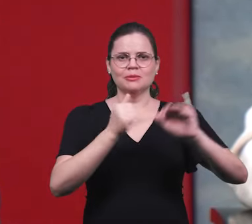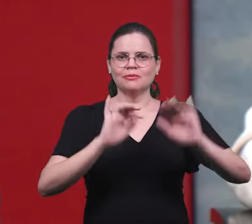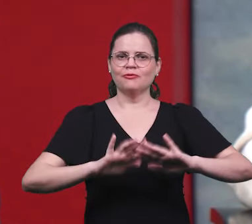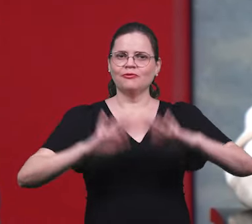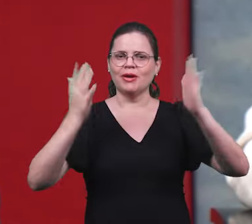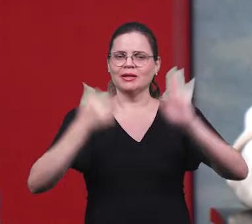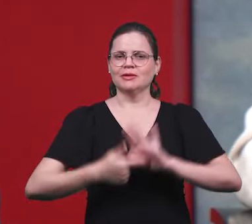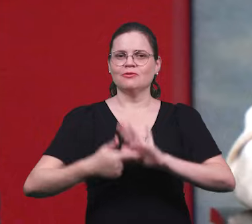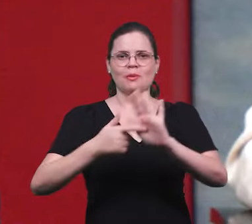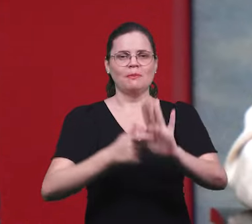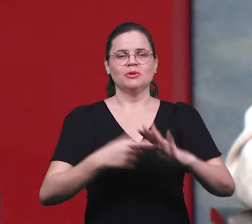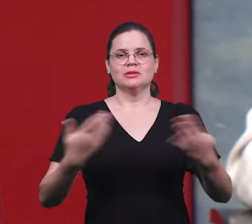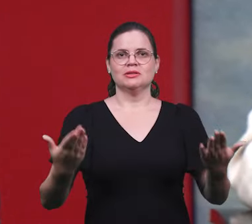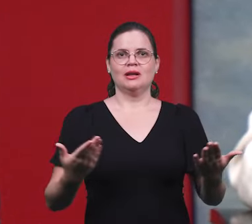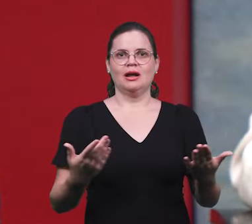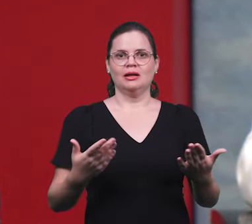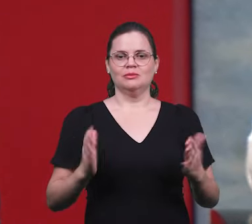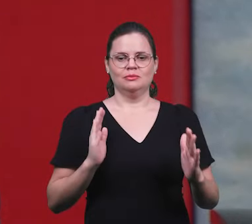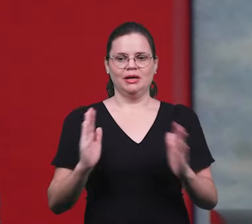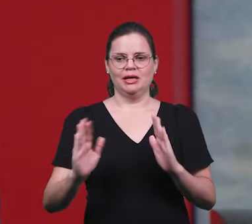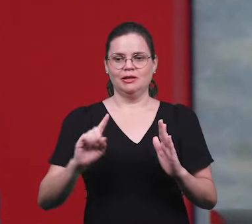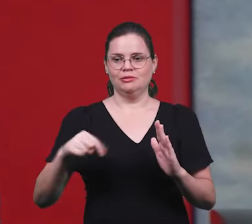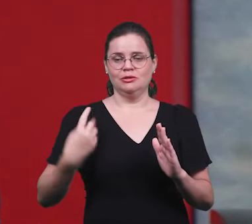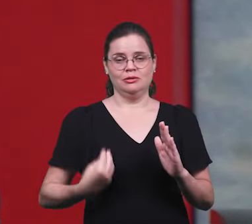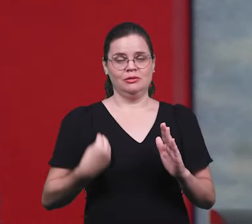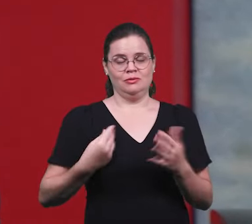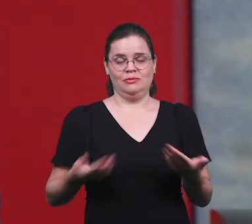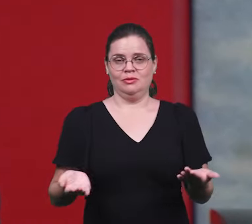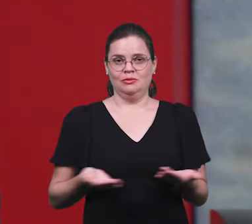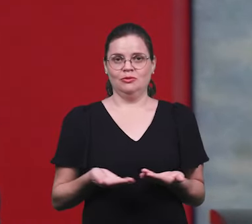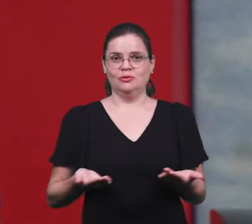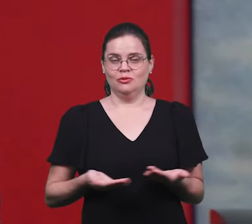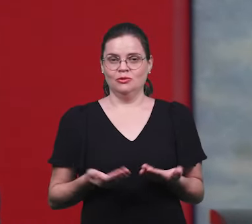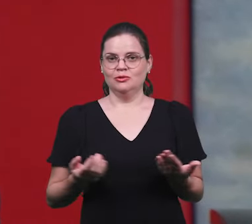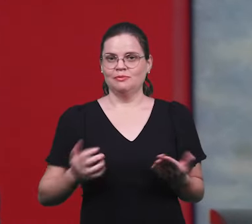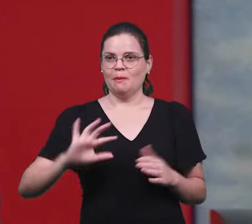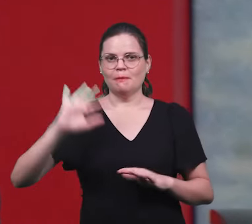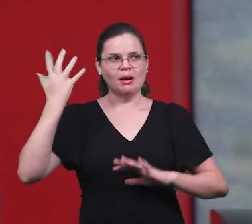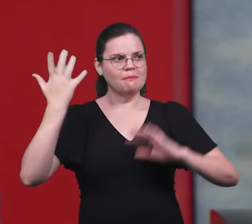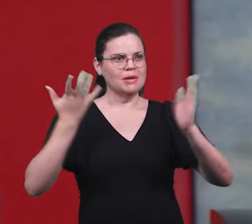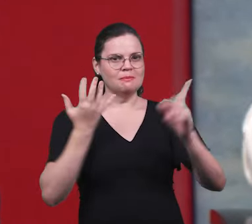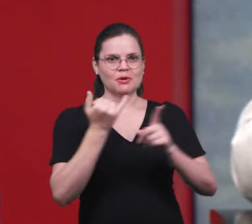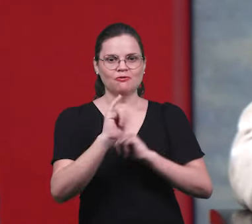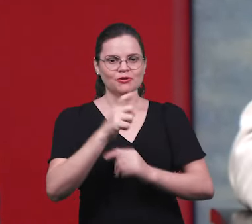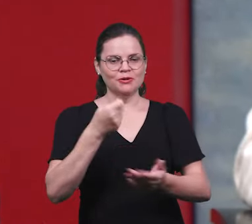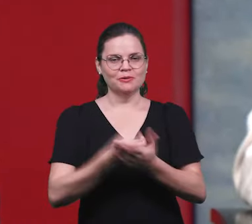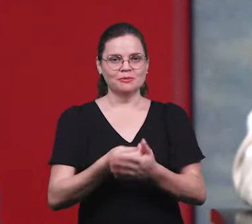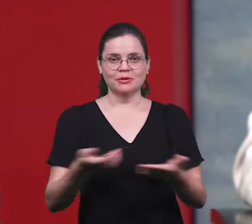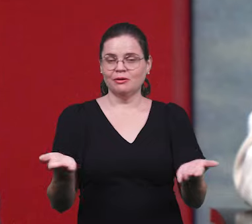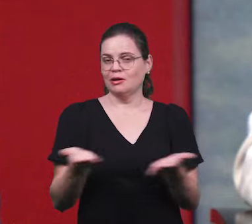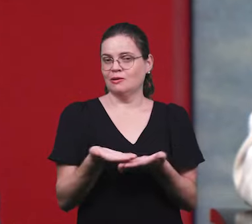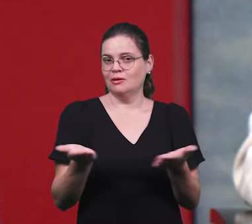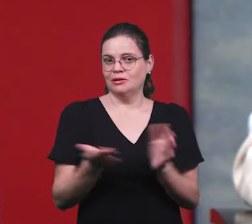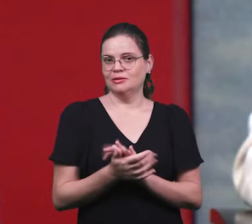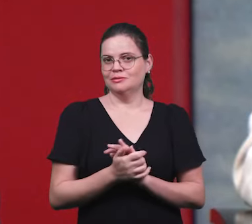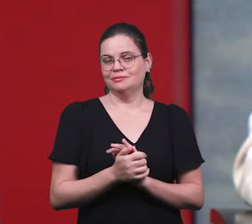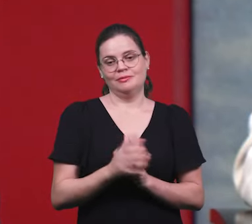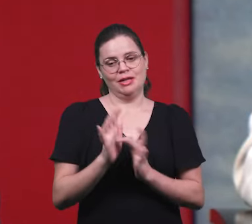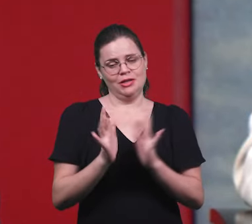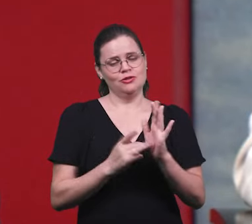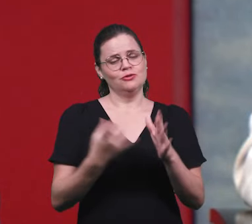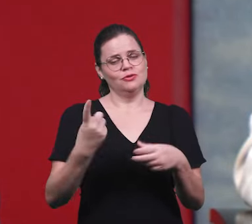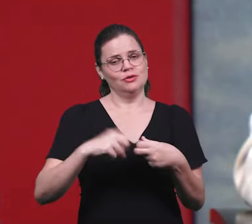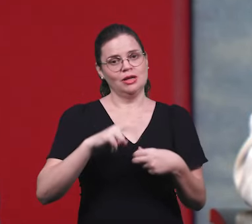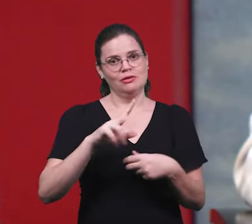foi anunciado o momento atual que o mundo está vivendo, os sinais proféticos que se cumprem nos nossos dias e que Jesus